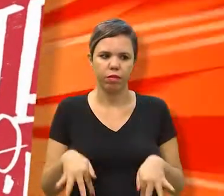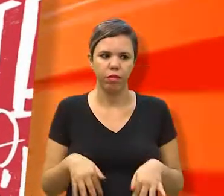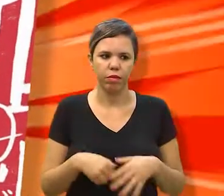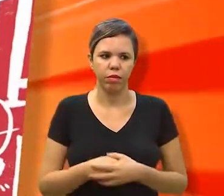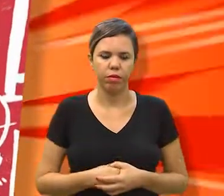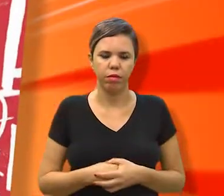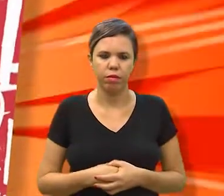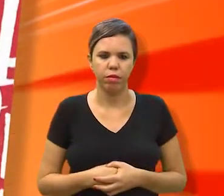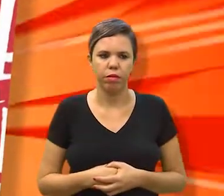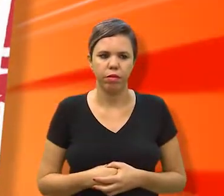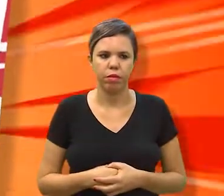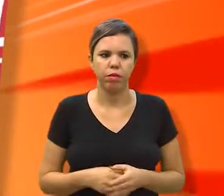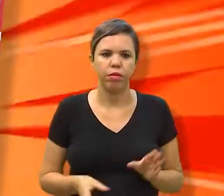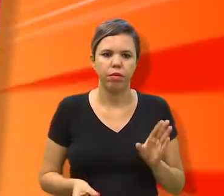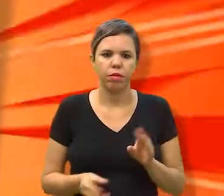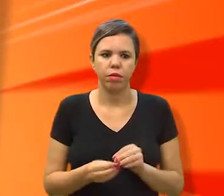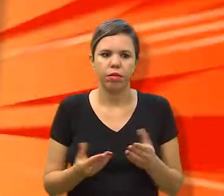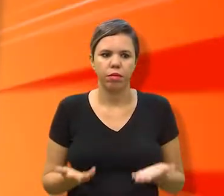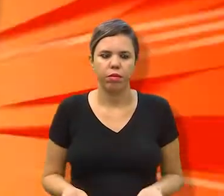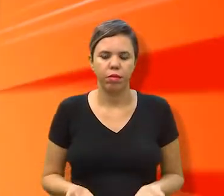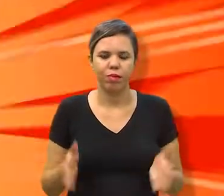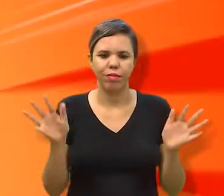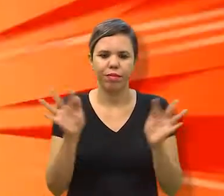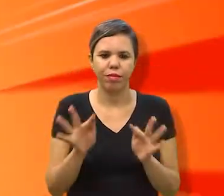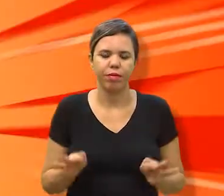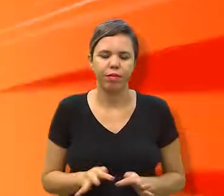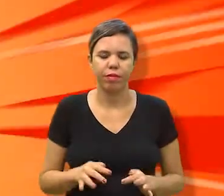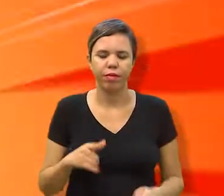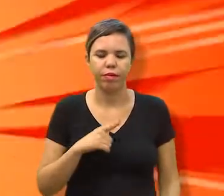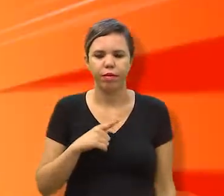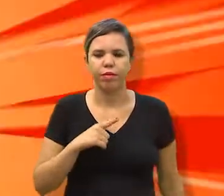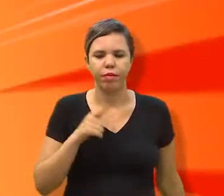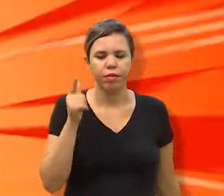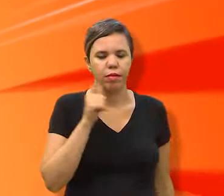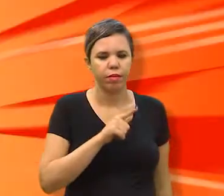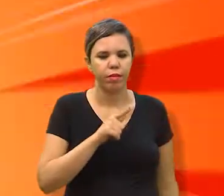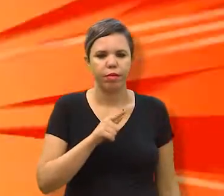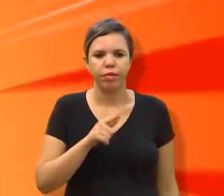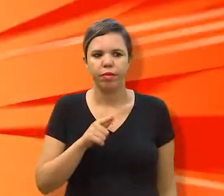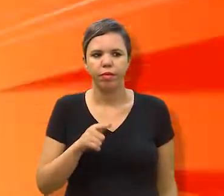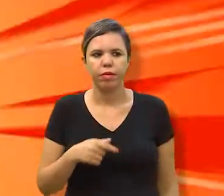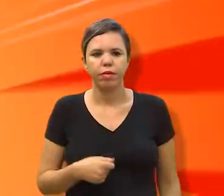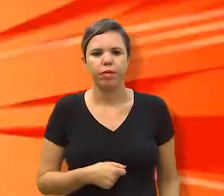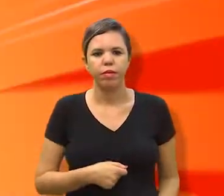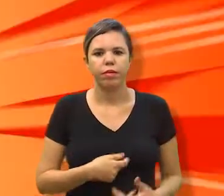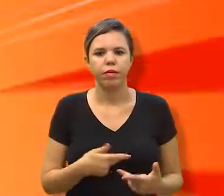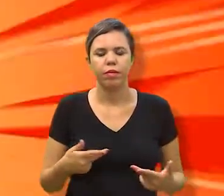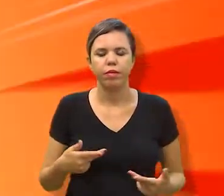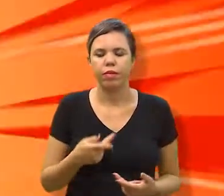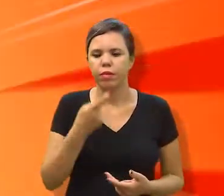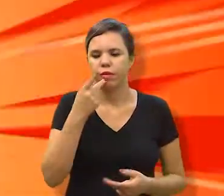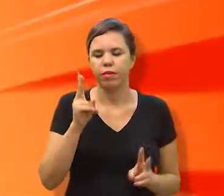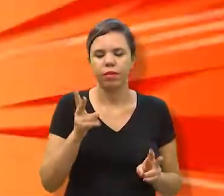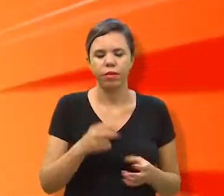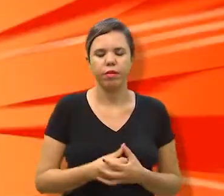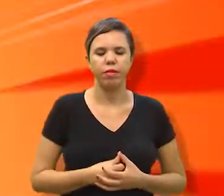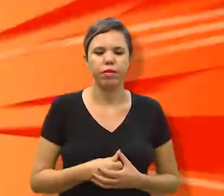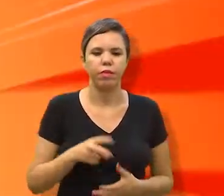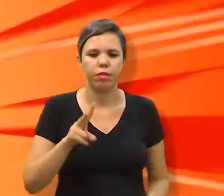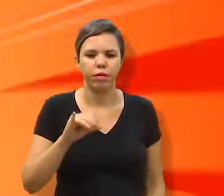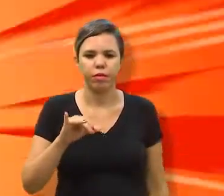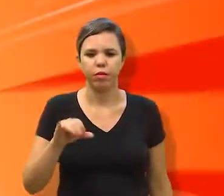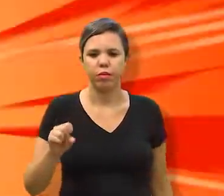final, a gente vai fechar por aqui. A gente está bem feliz de ter conseguido fechar, porque uma coisa que eu comento com